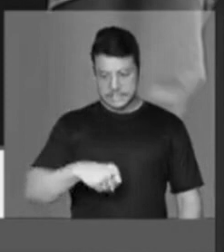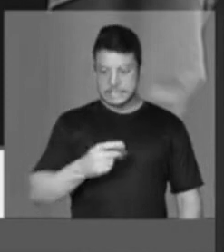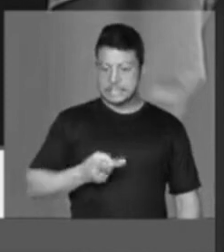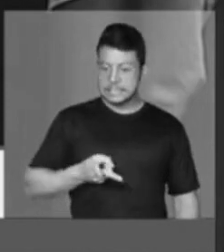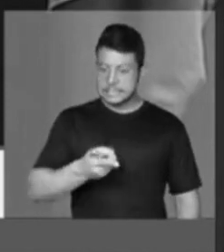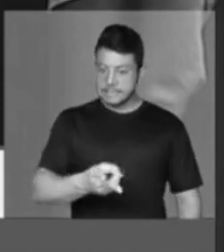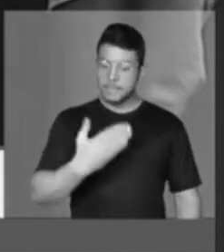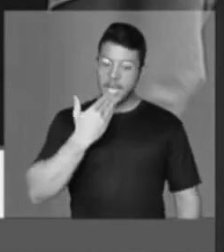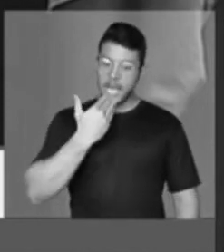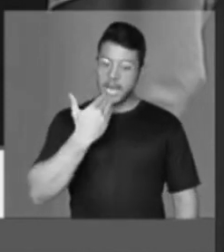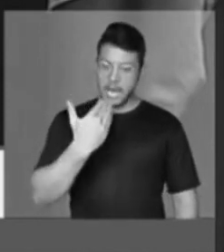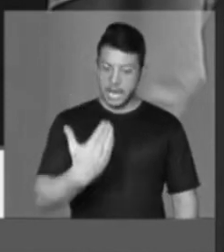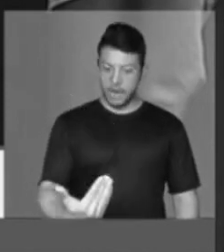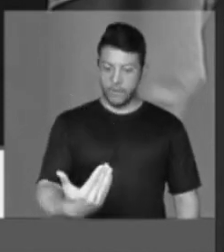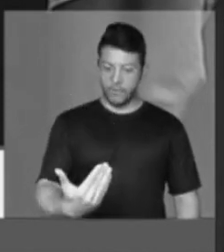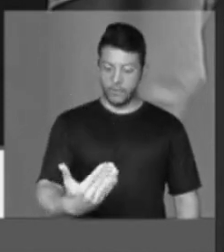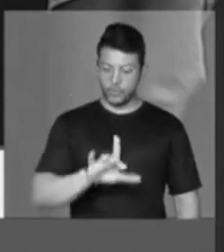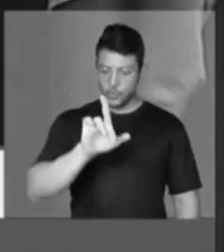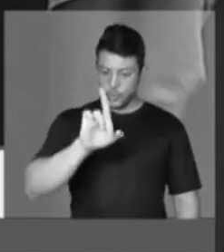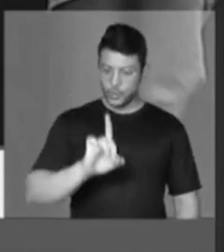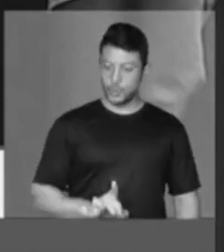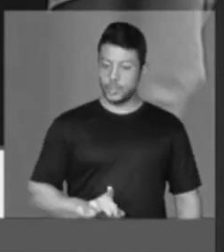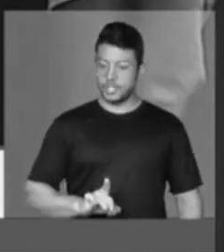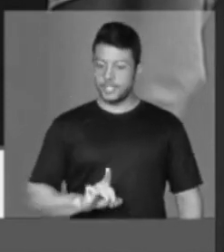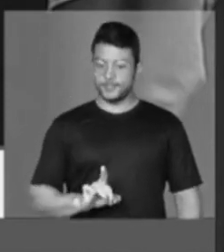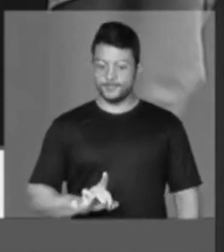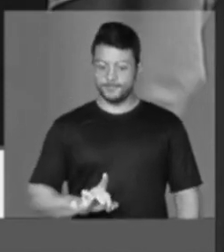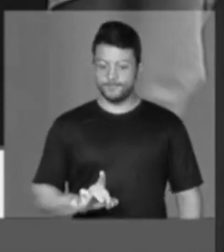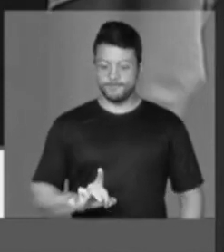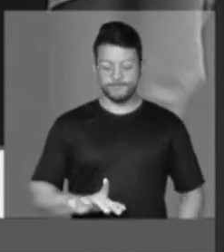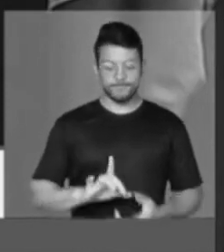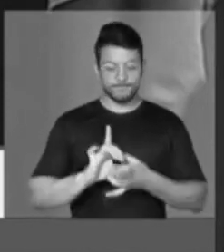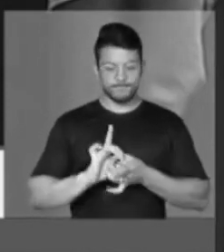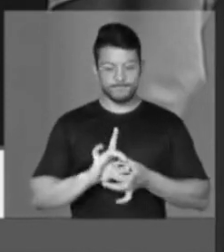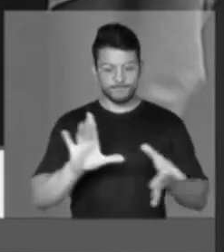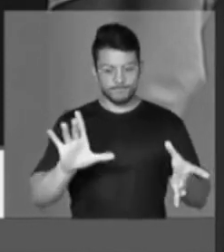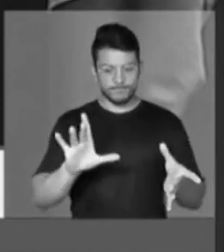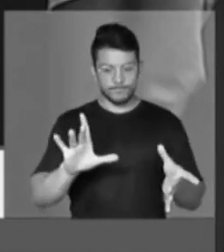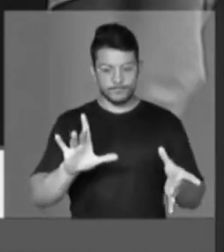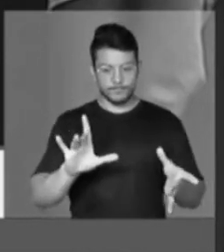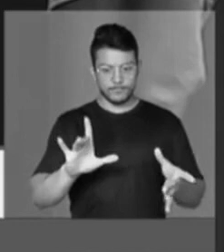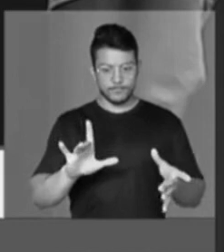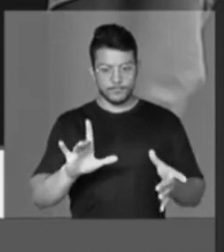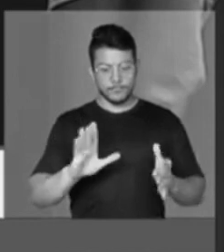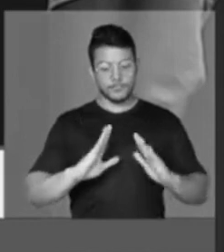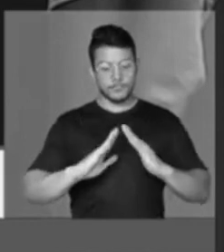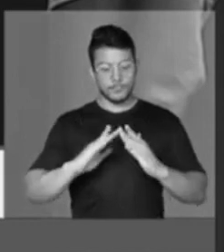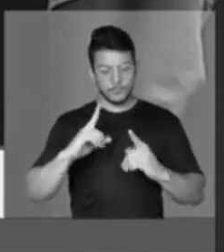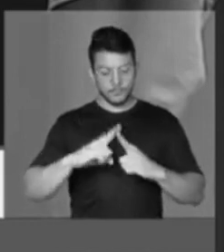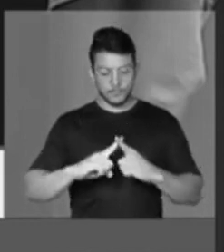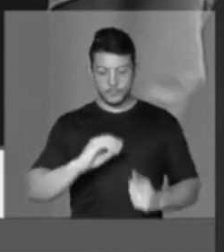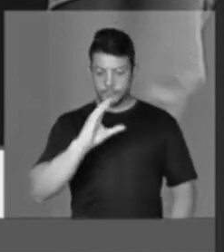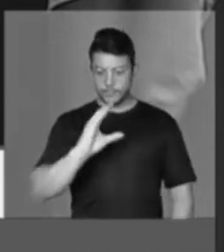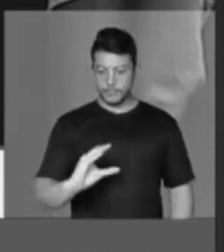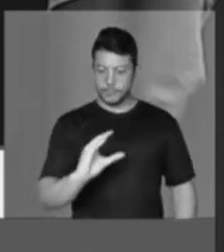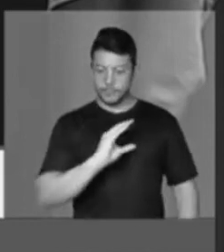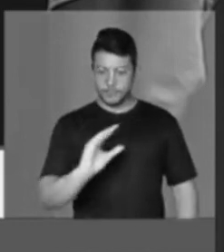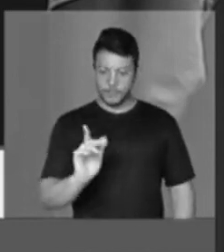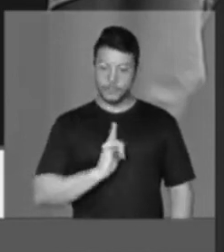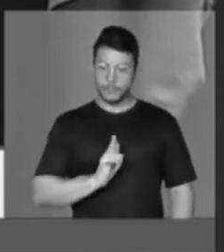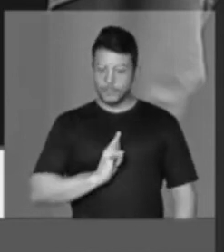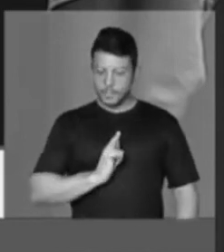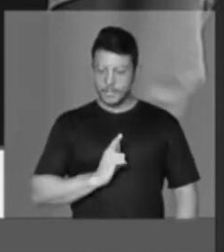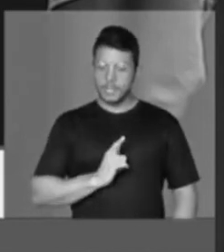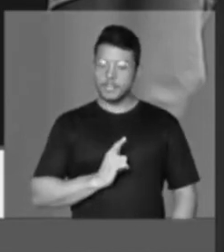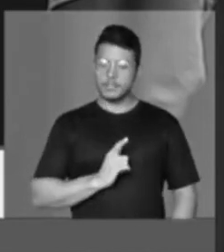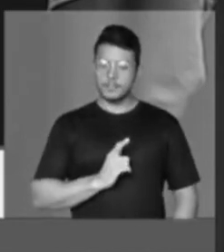para defender o direito à liberdade de que a Igreja Católica promova entre os